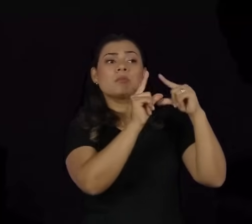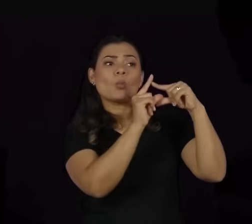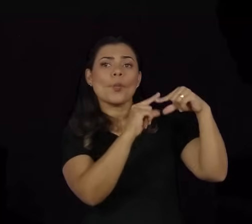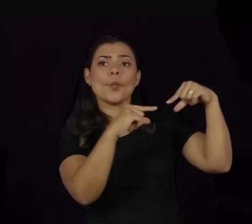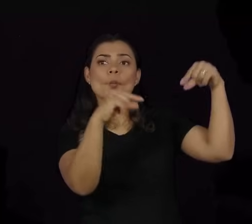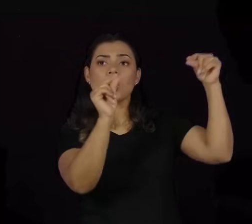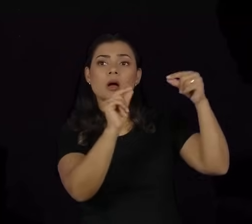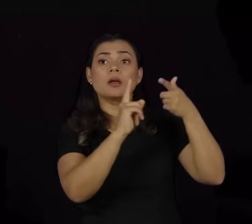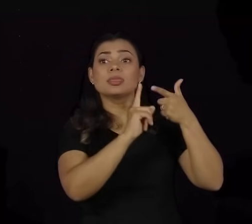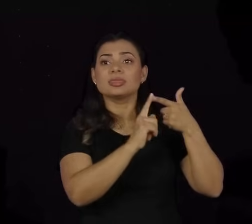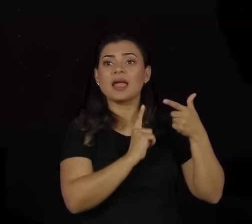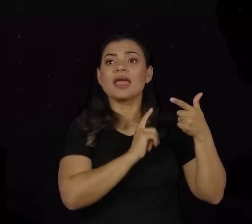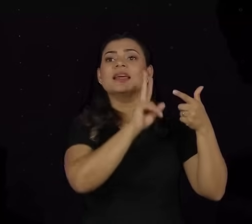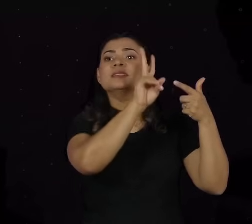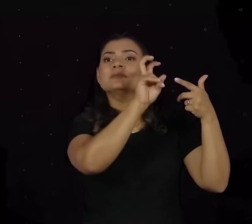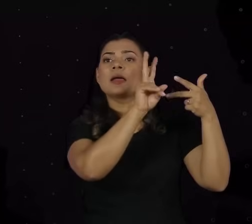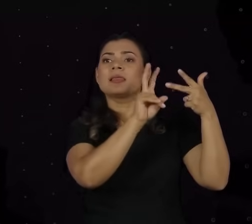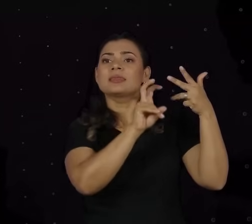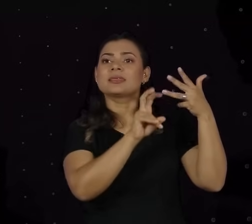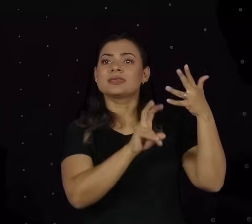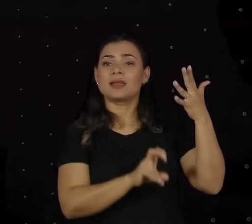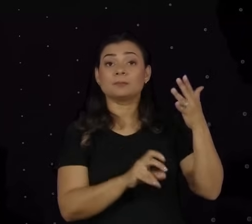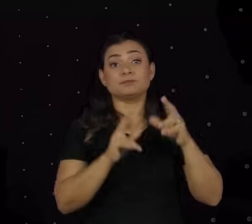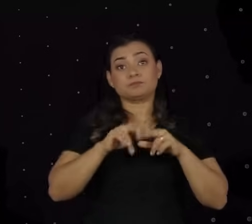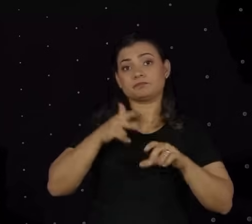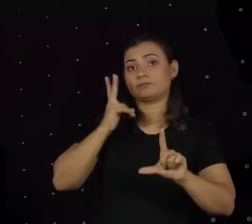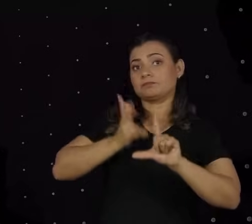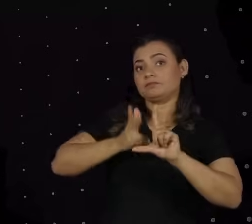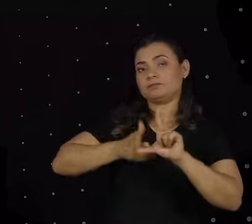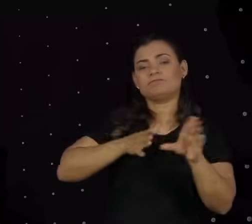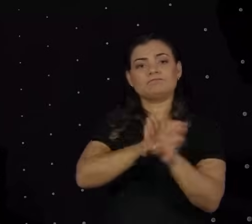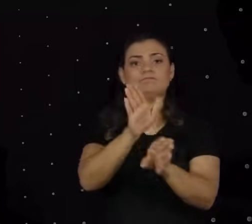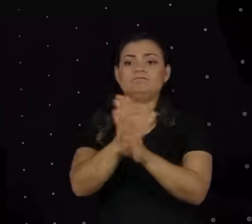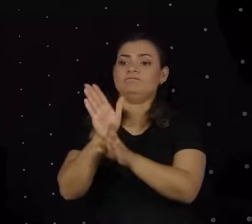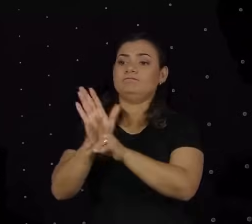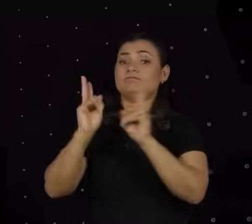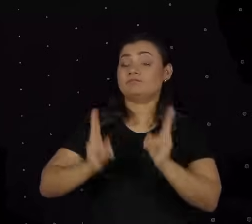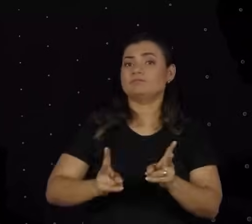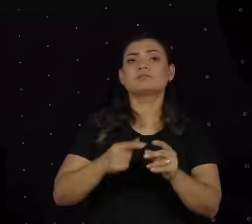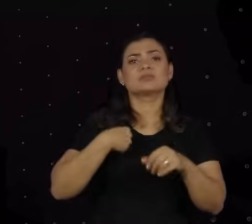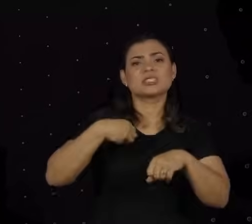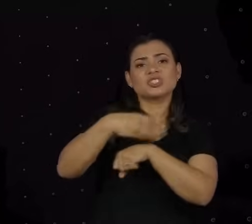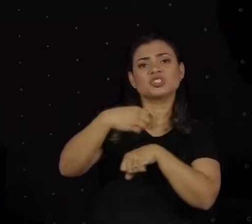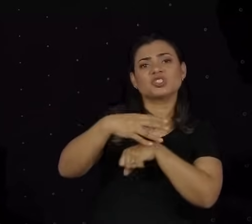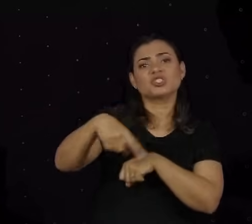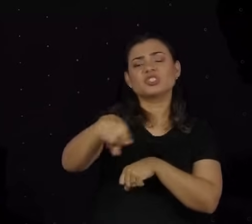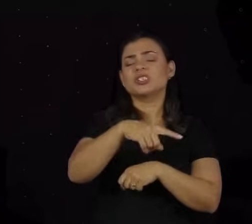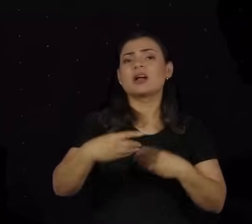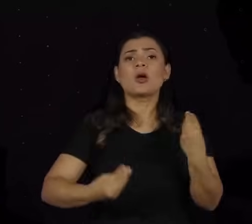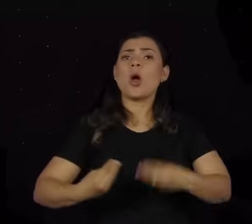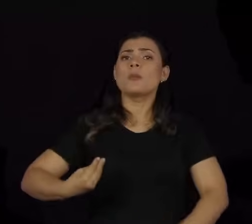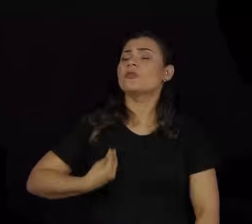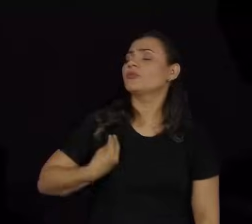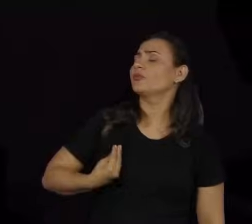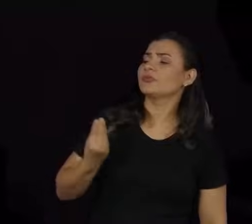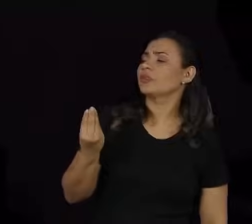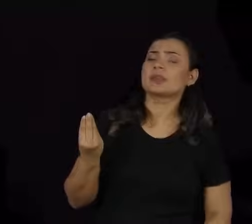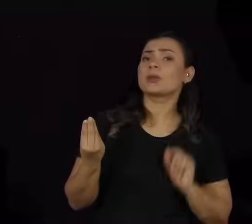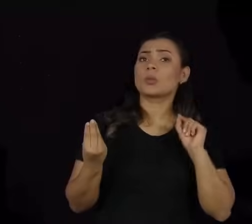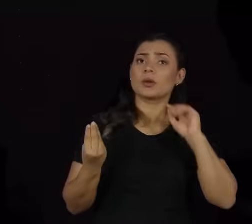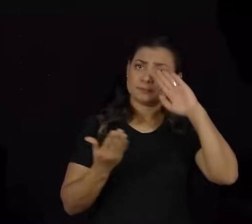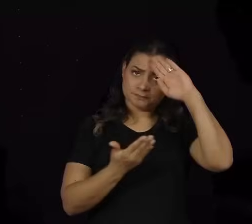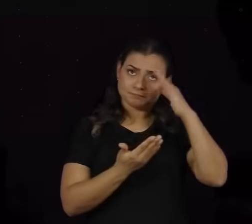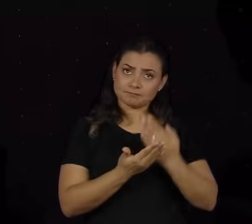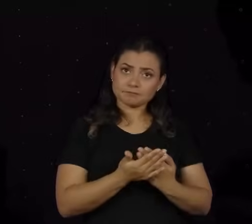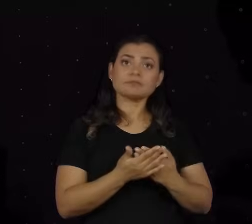minguando. Geralmente eu faço lives onde eu falo para as pessoas, eu te dou dica da dinâmica da vida, de simpatia,